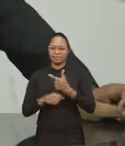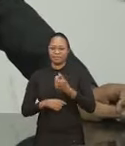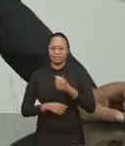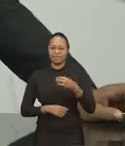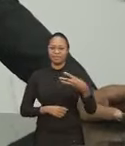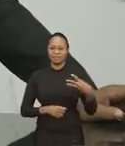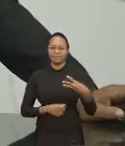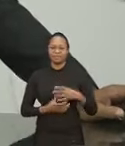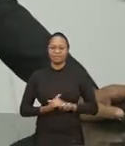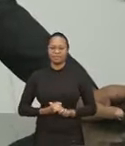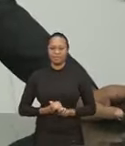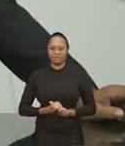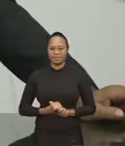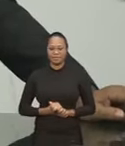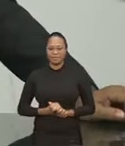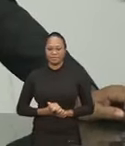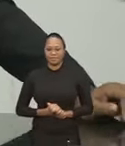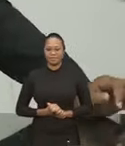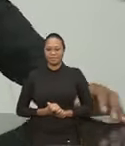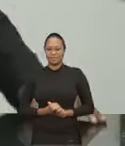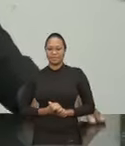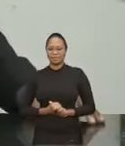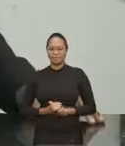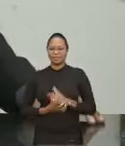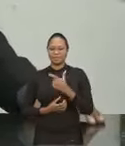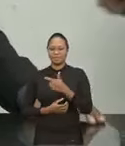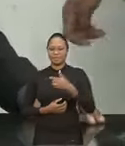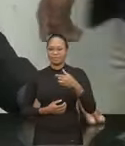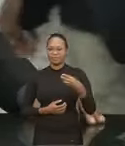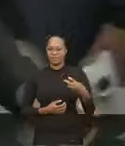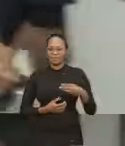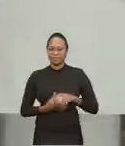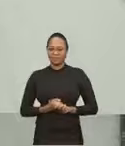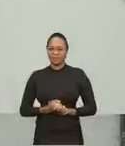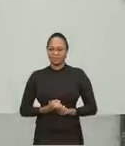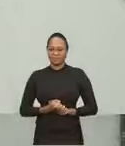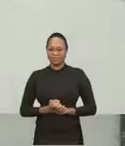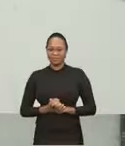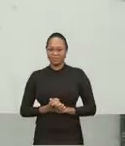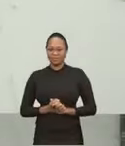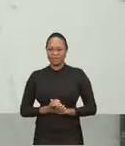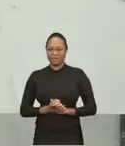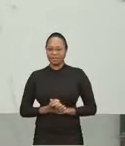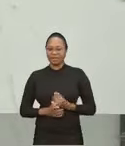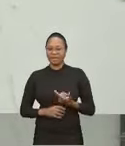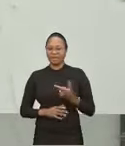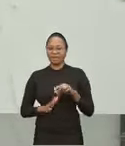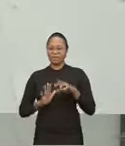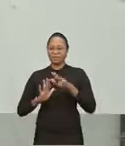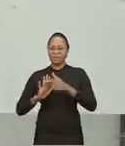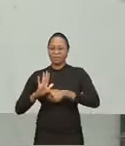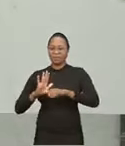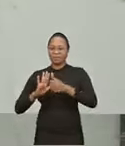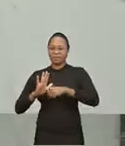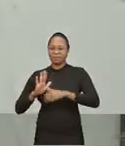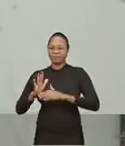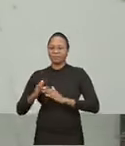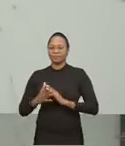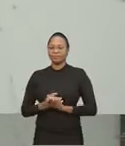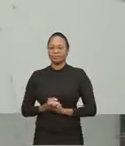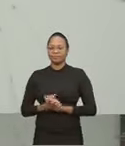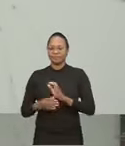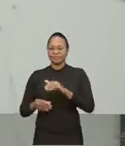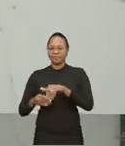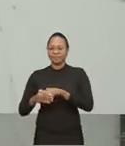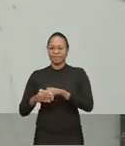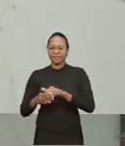2023, da 19ª legislatura. Coloco em votação ata de número